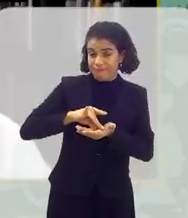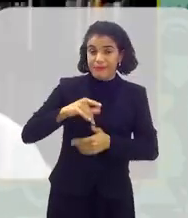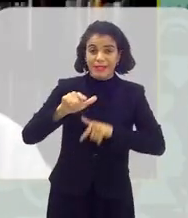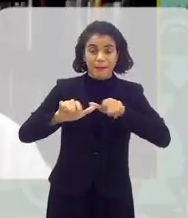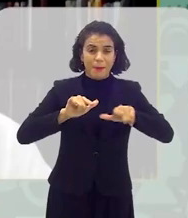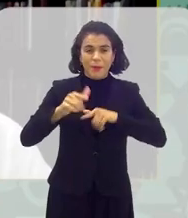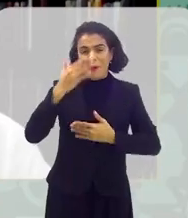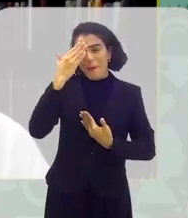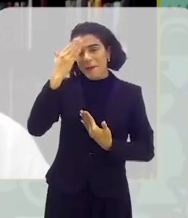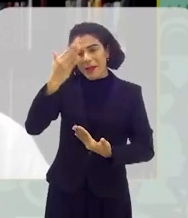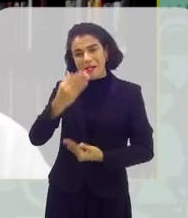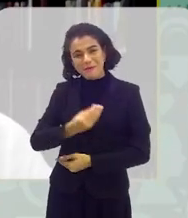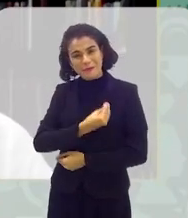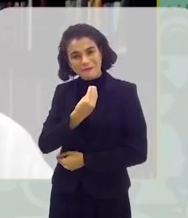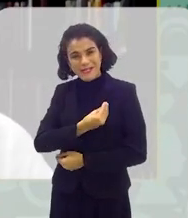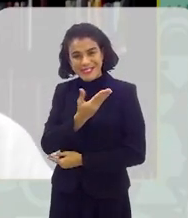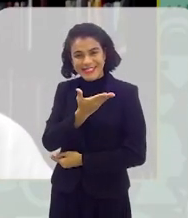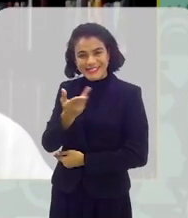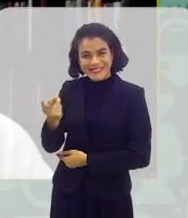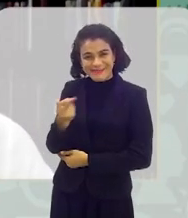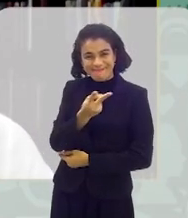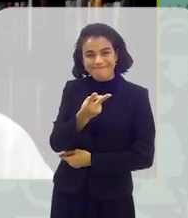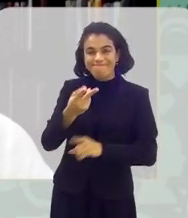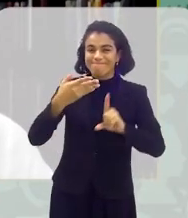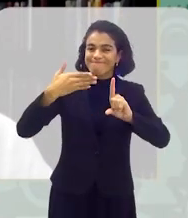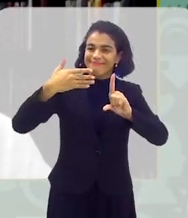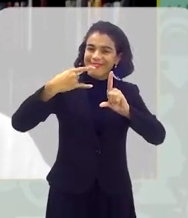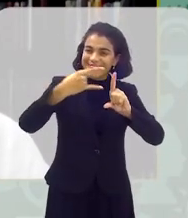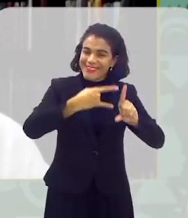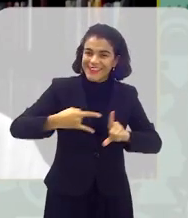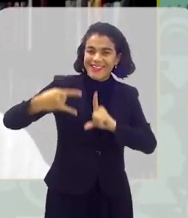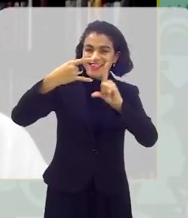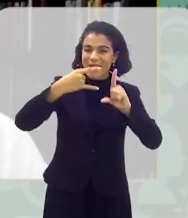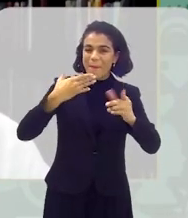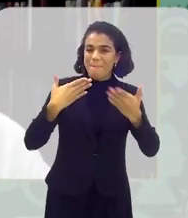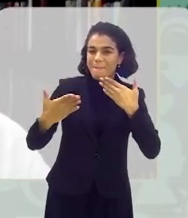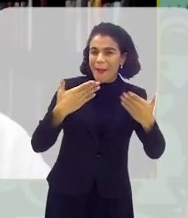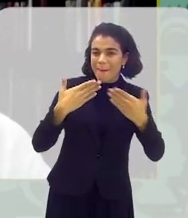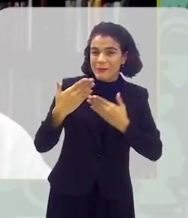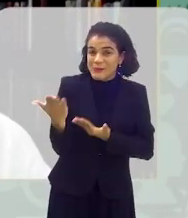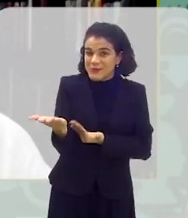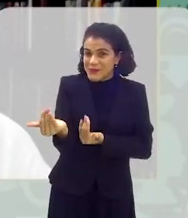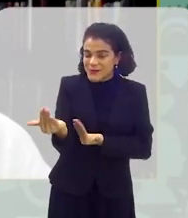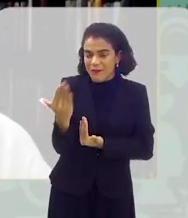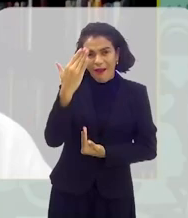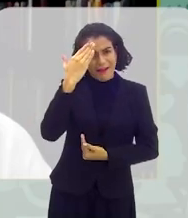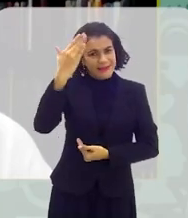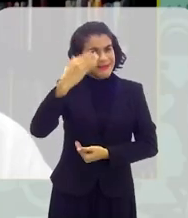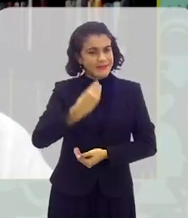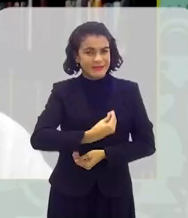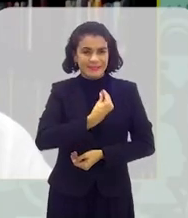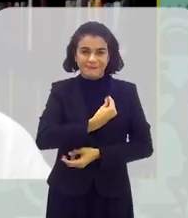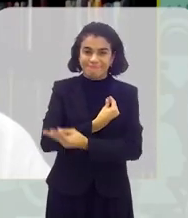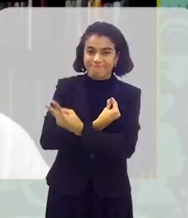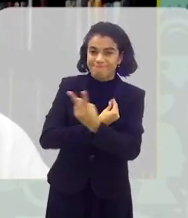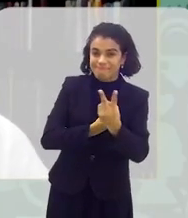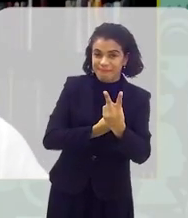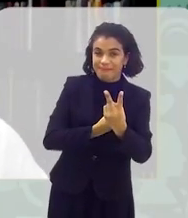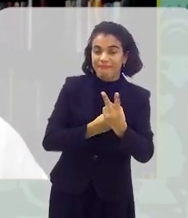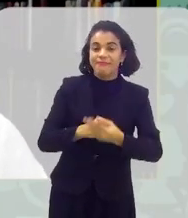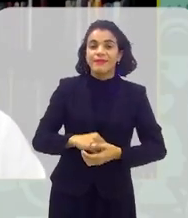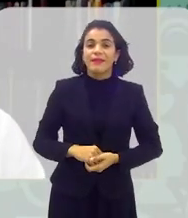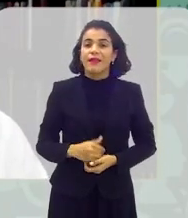muito obrigada pela presença de vocês sejam muito bem-vindos ao Papa de juventude de hoje eu já agradeço essa participação de